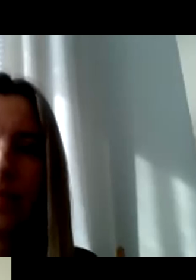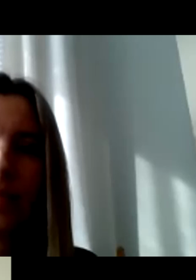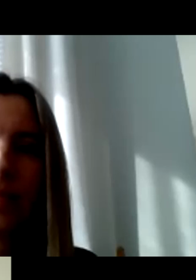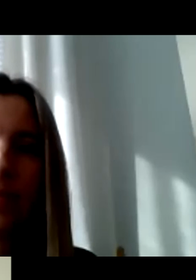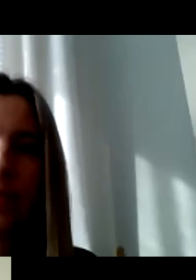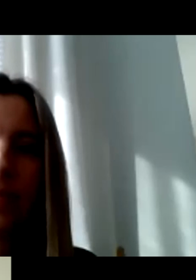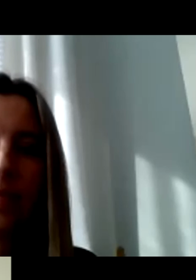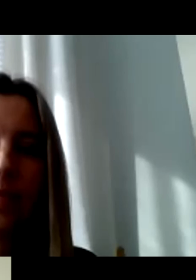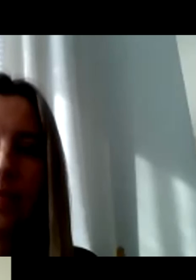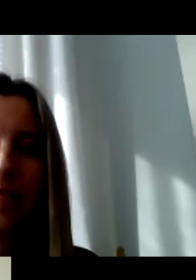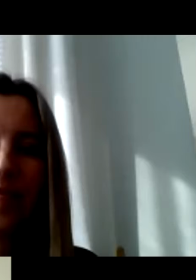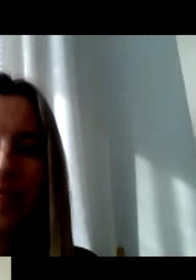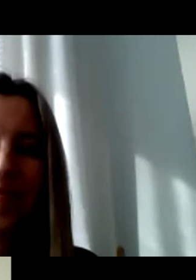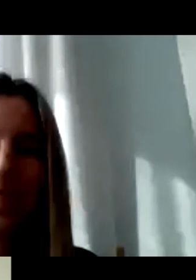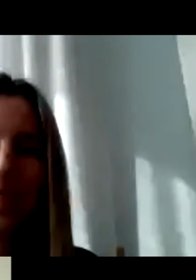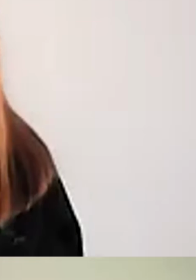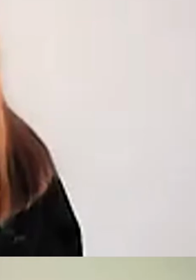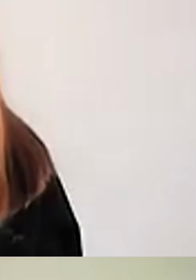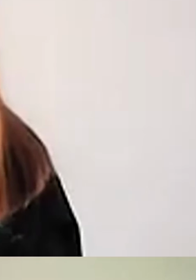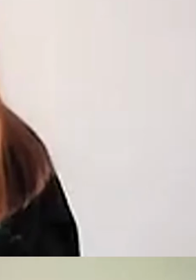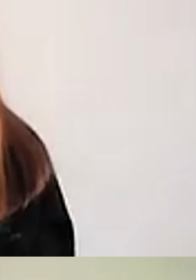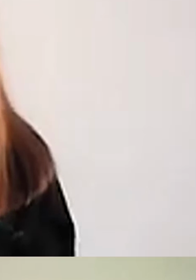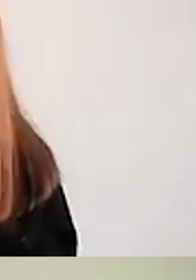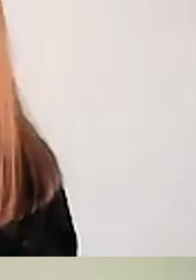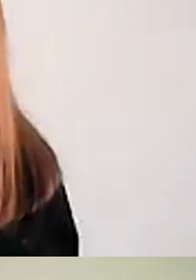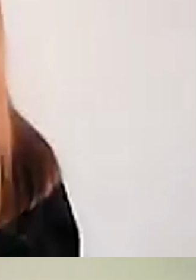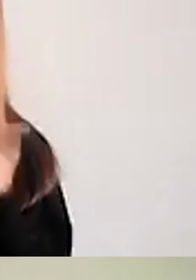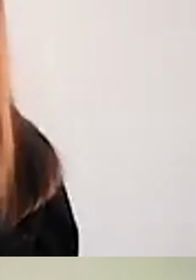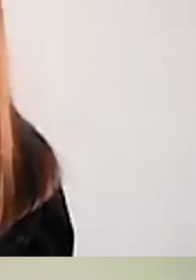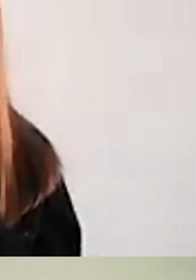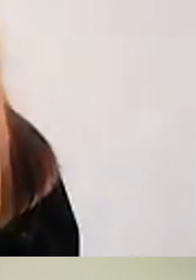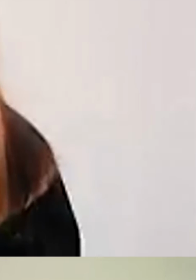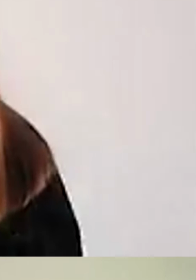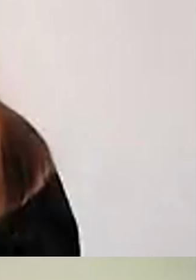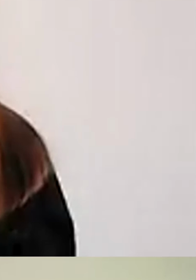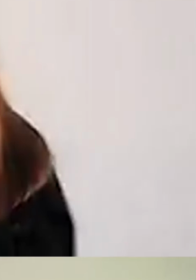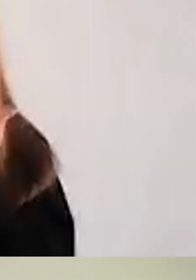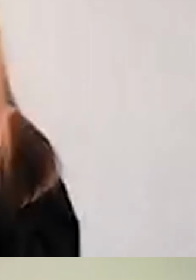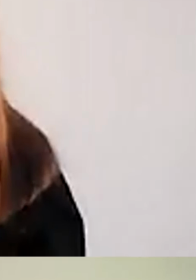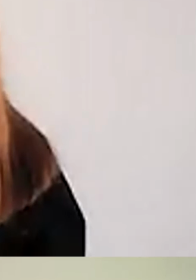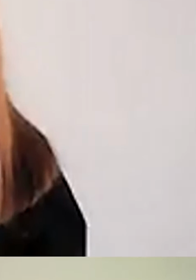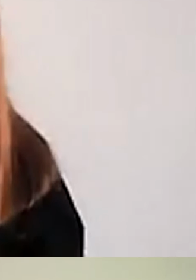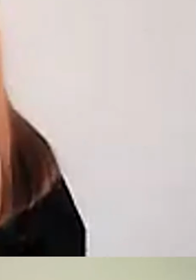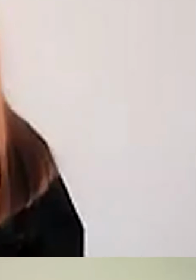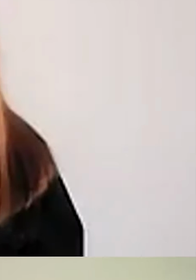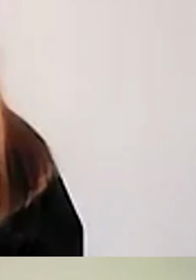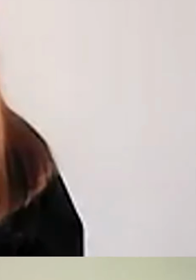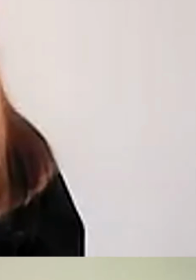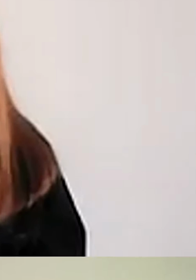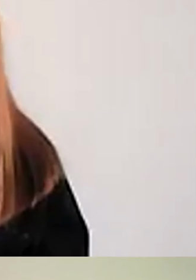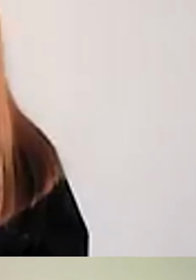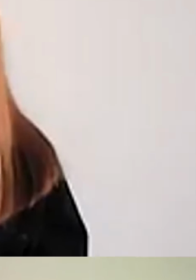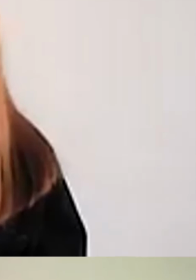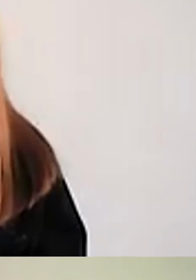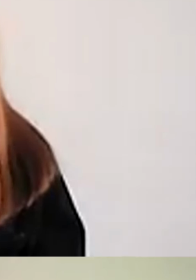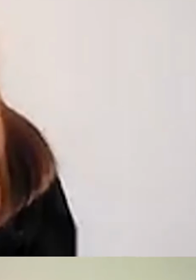Santos, que é economista, especializada em Economia da Saúde, que se encontra no Infarmed